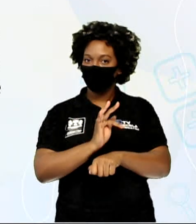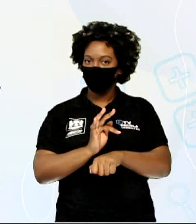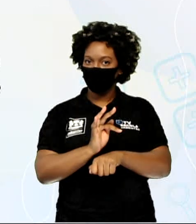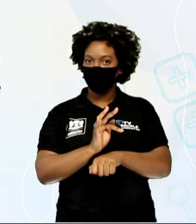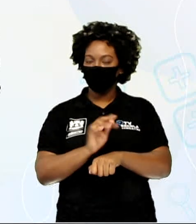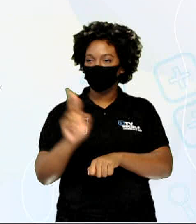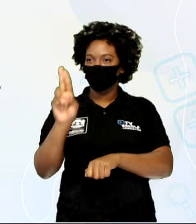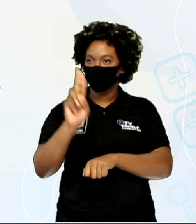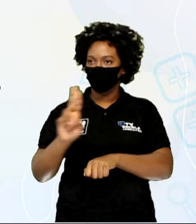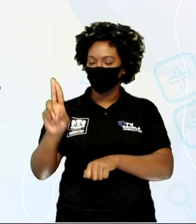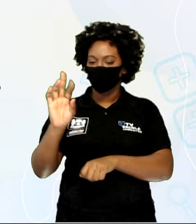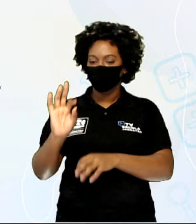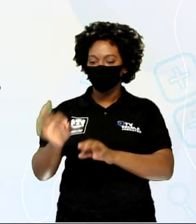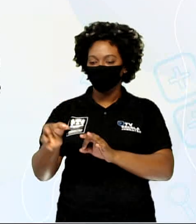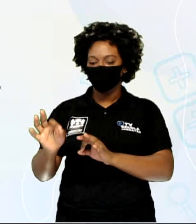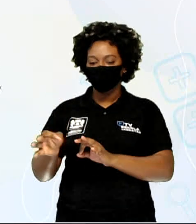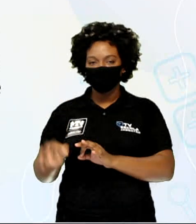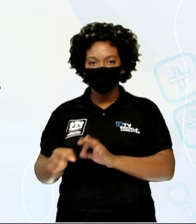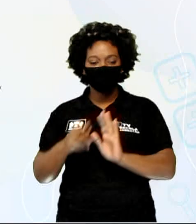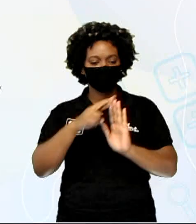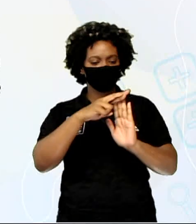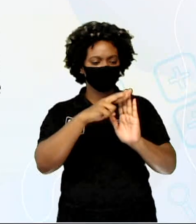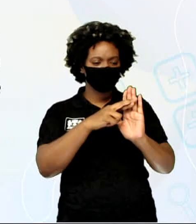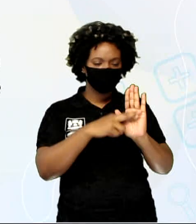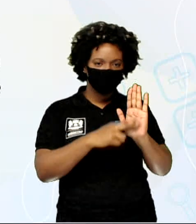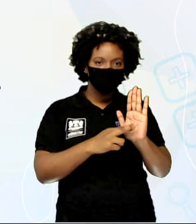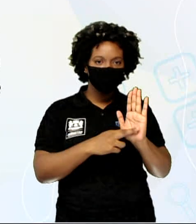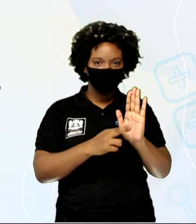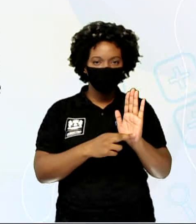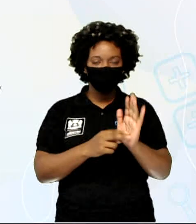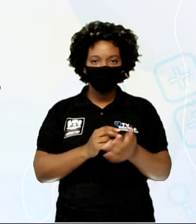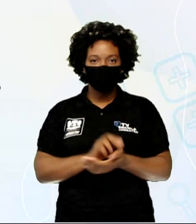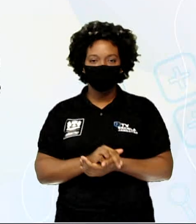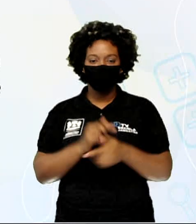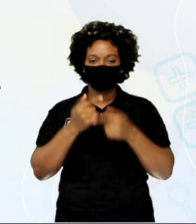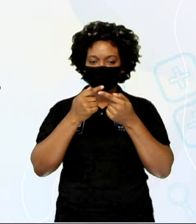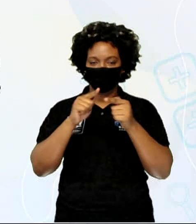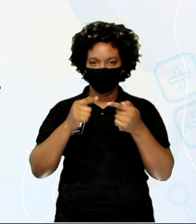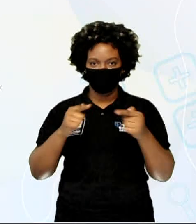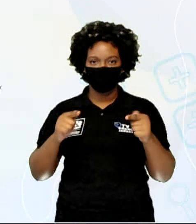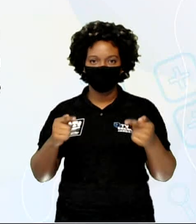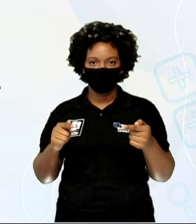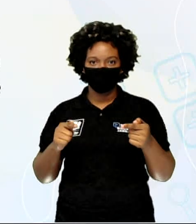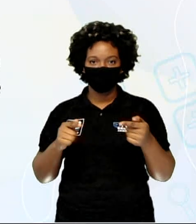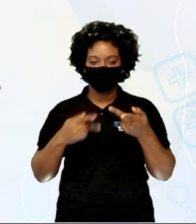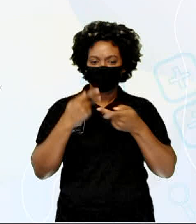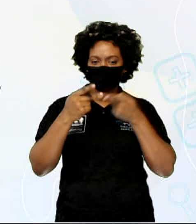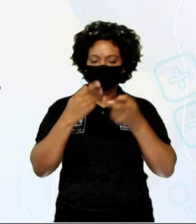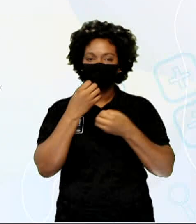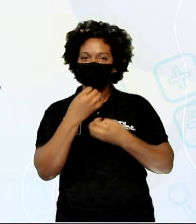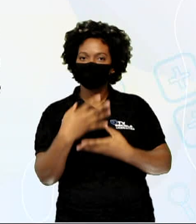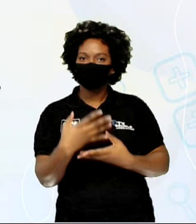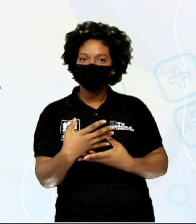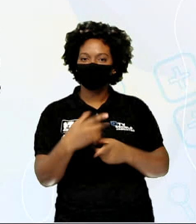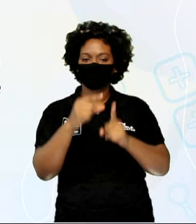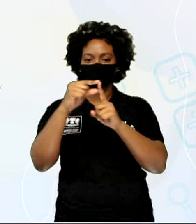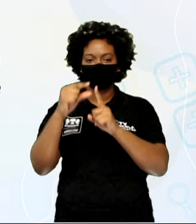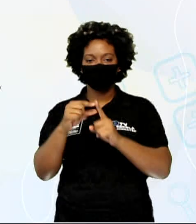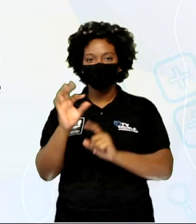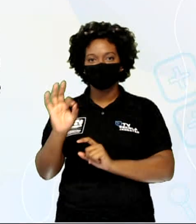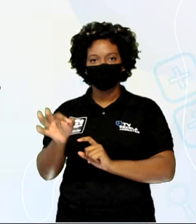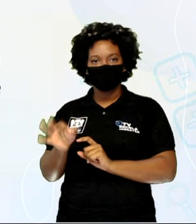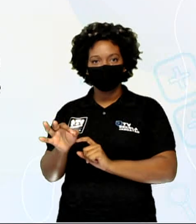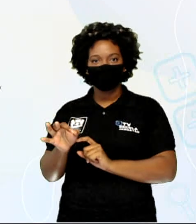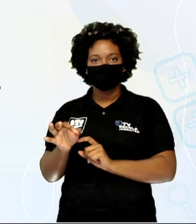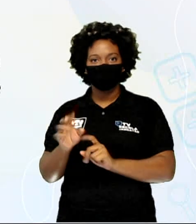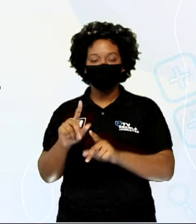uso correto das normas gramaticais, bem como na boa pronúncia das palavras. Já, pessoal, a linguagem